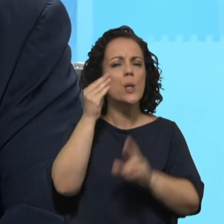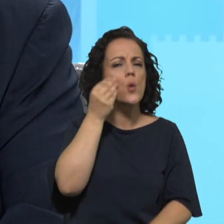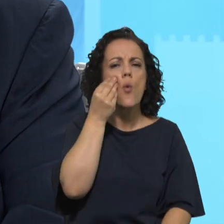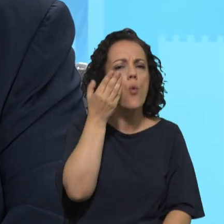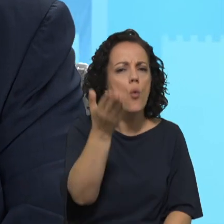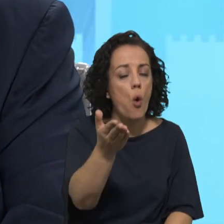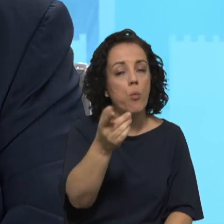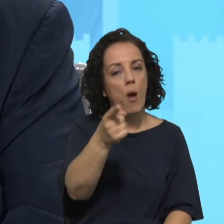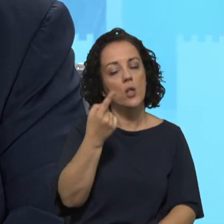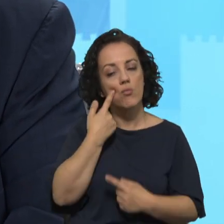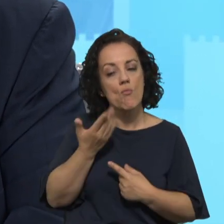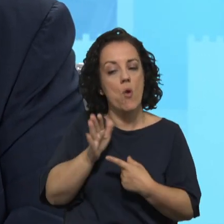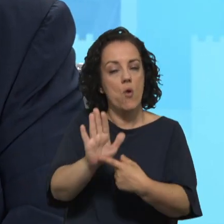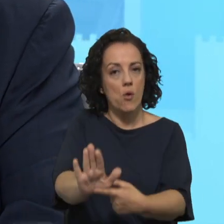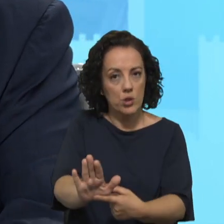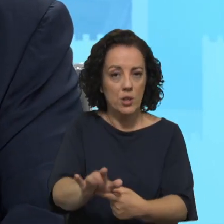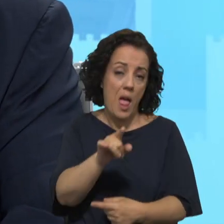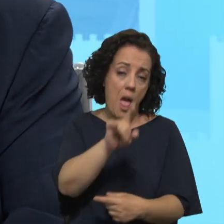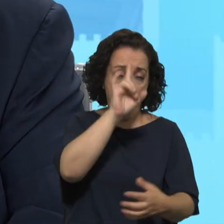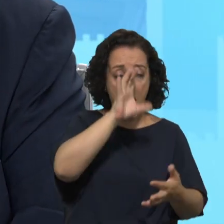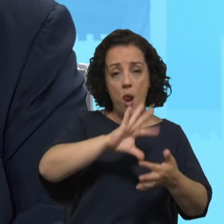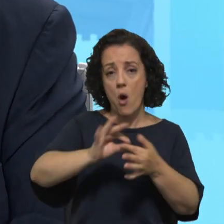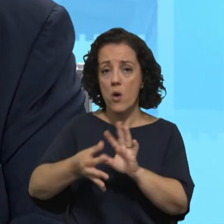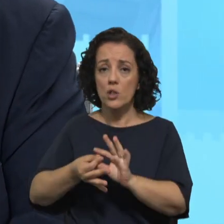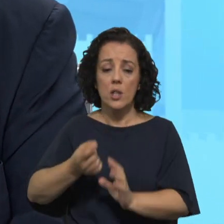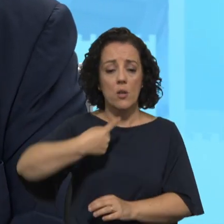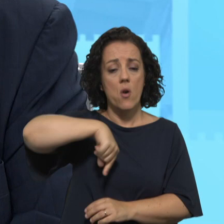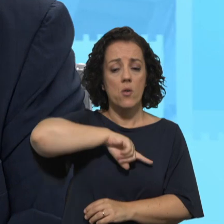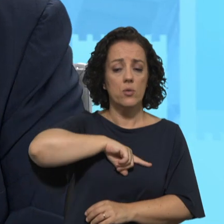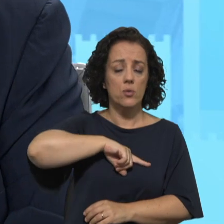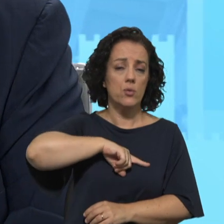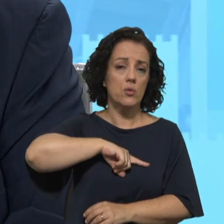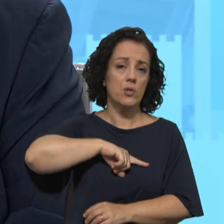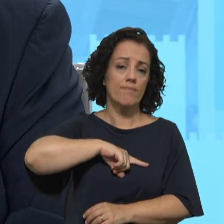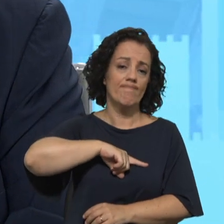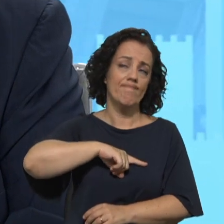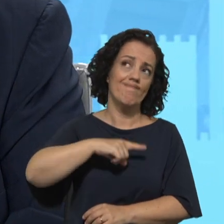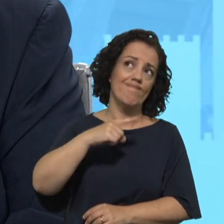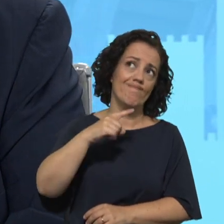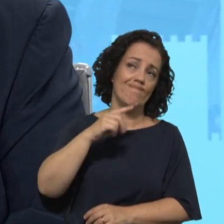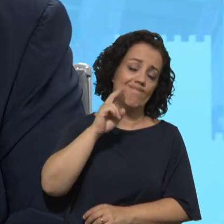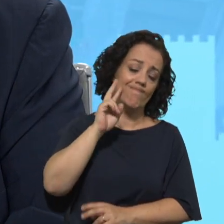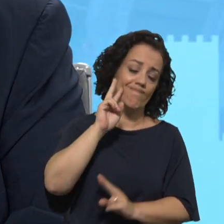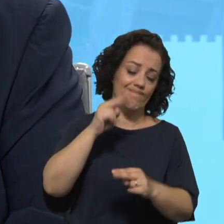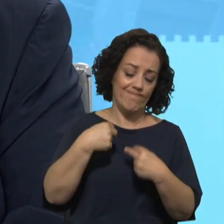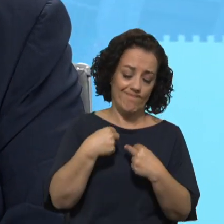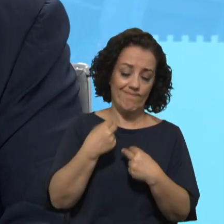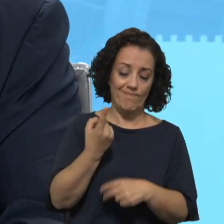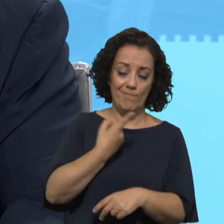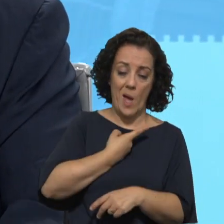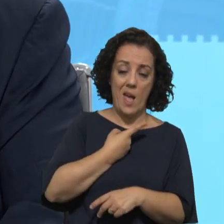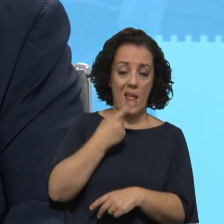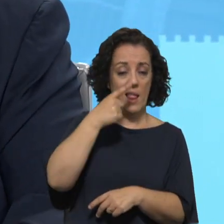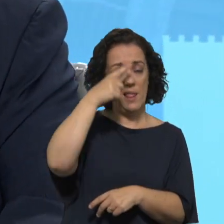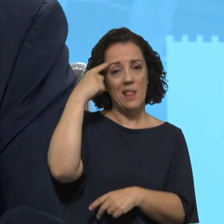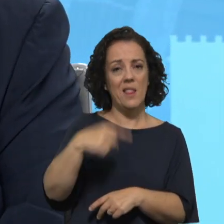lógica e a atitude que nós acabamos por ser chamados a ter diante das dificuldades. Viver